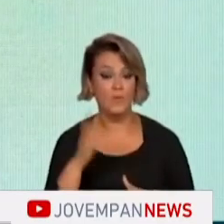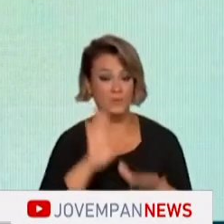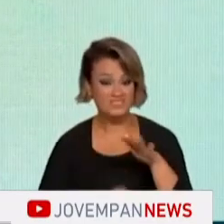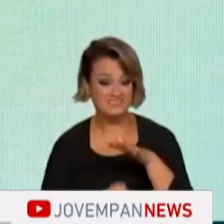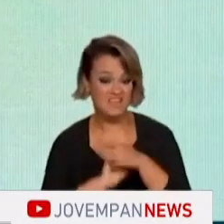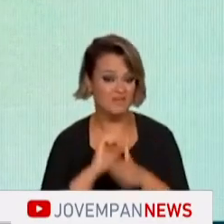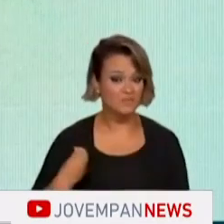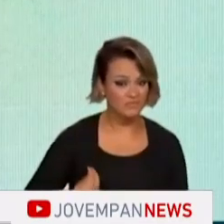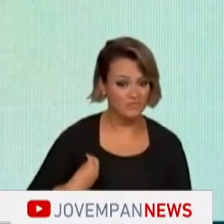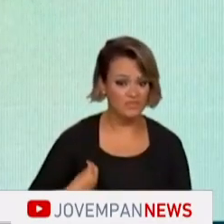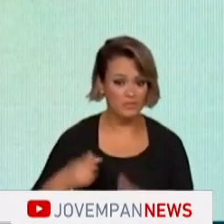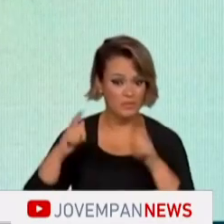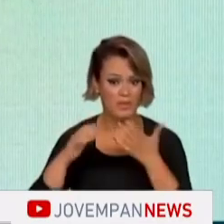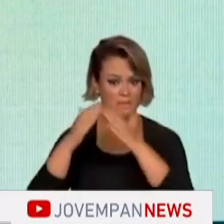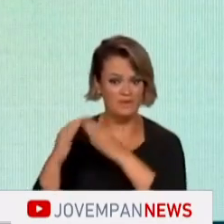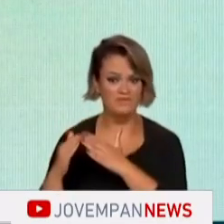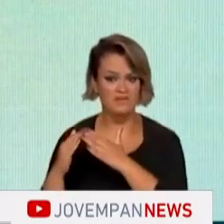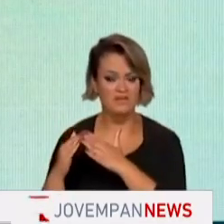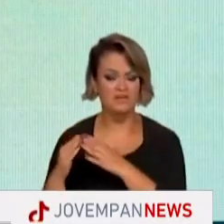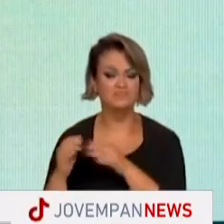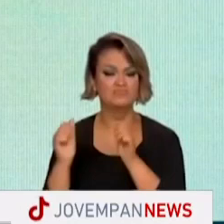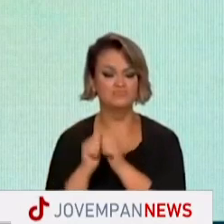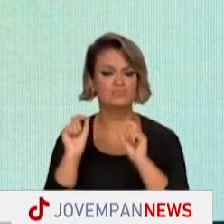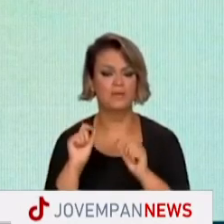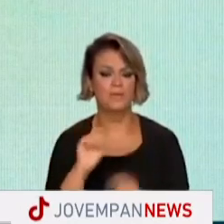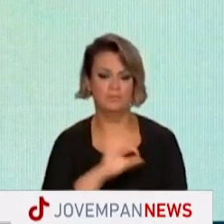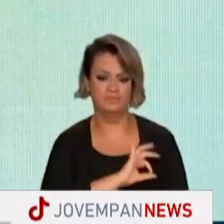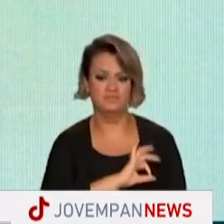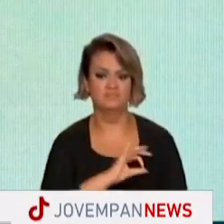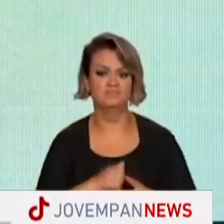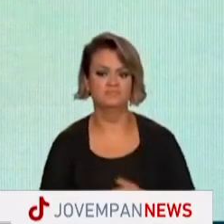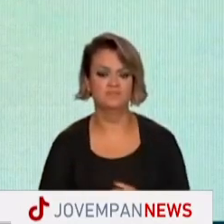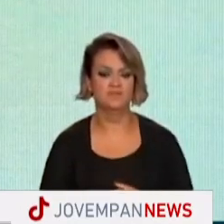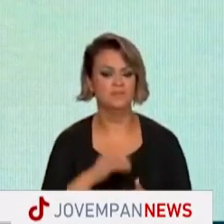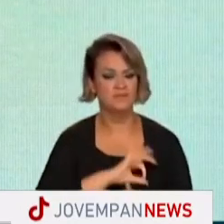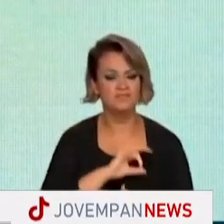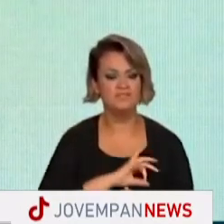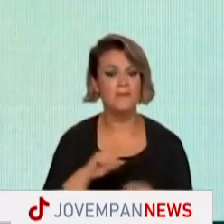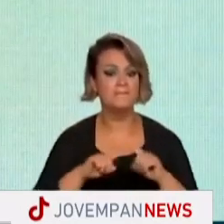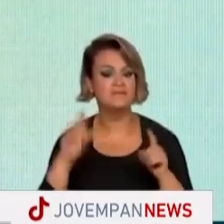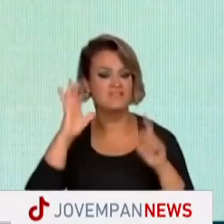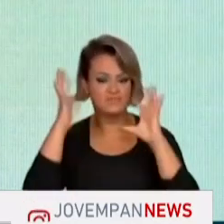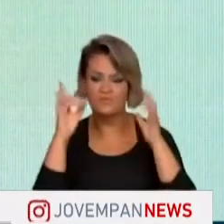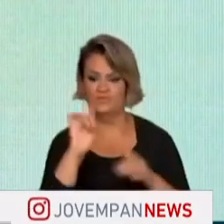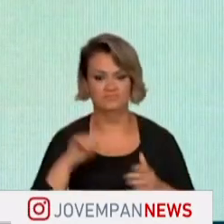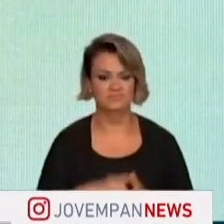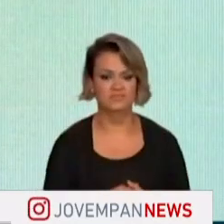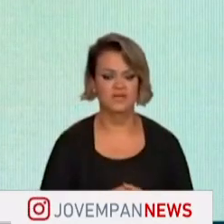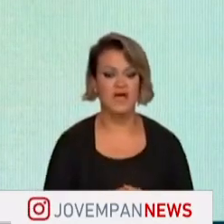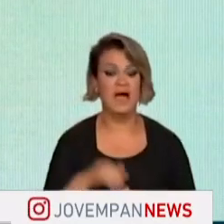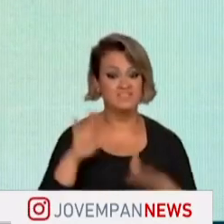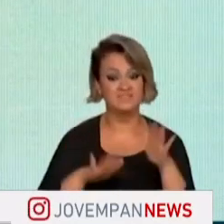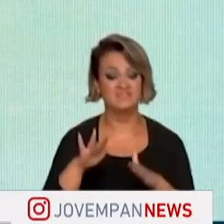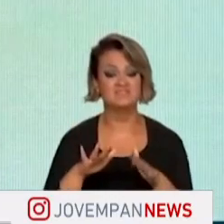está presente na periferia com a polícia. E não está presente para resolver, está presente